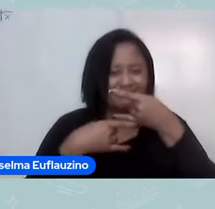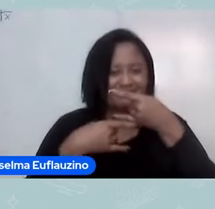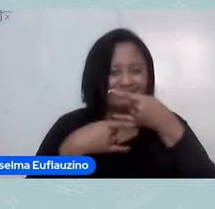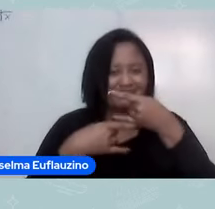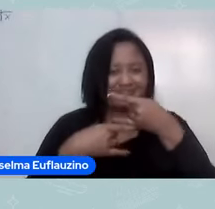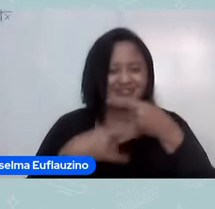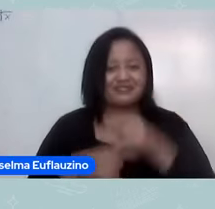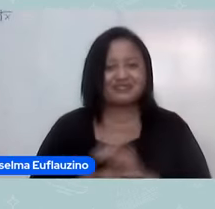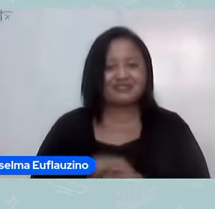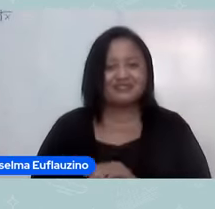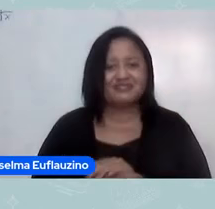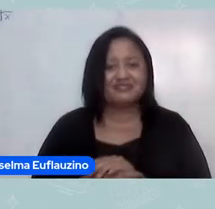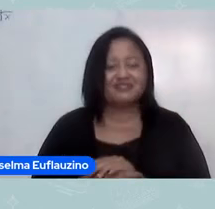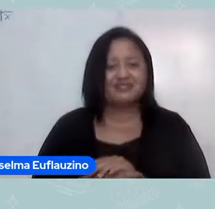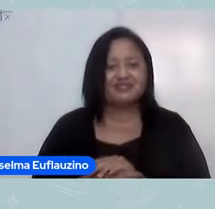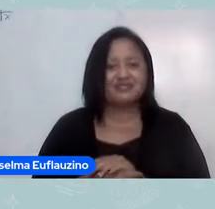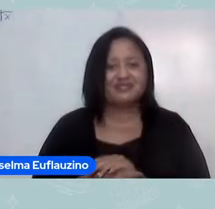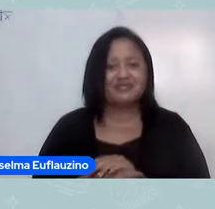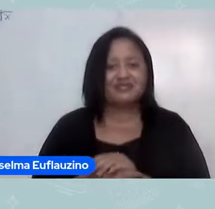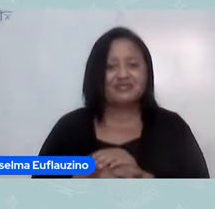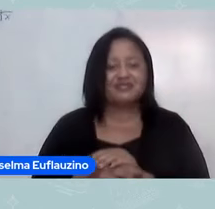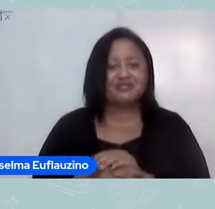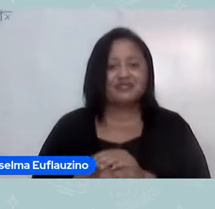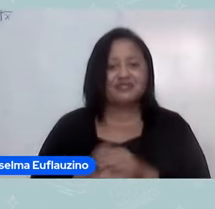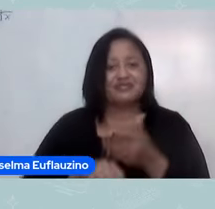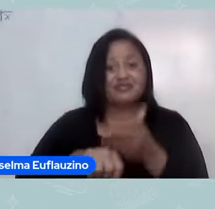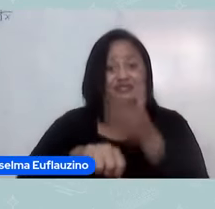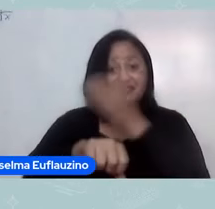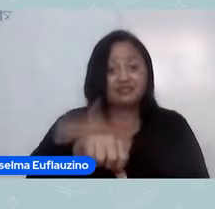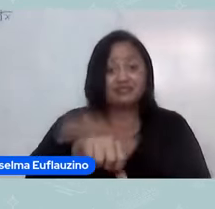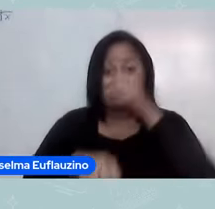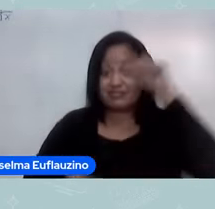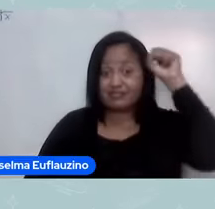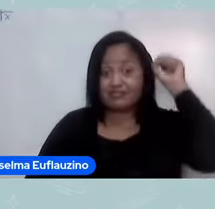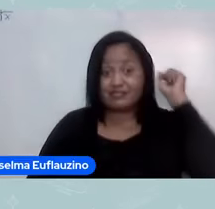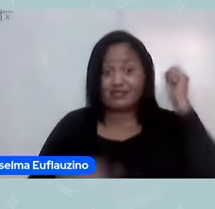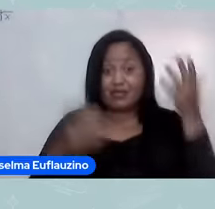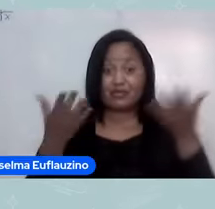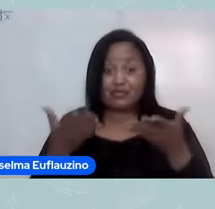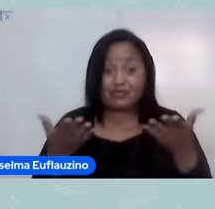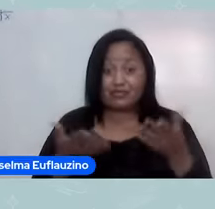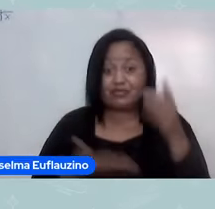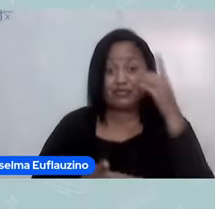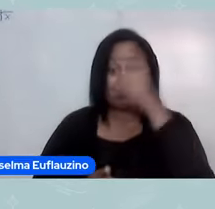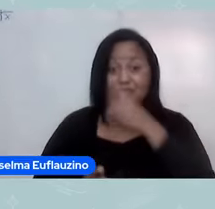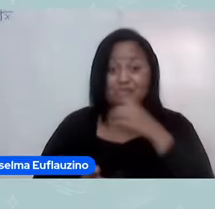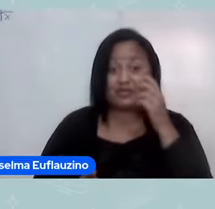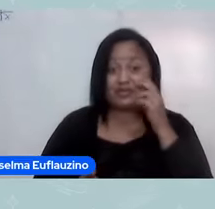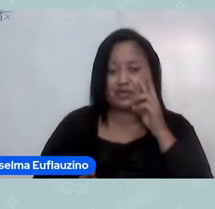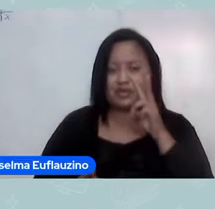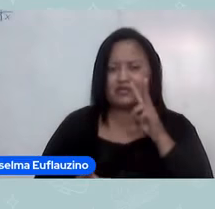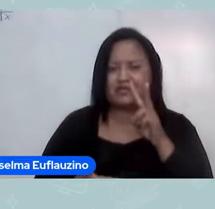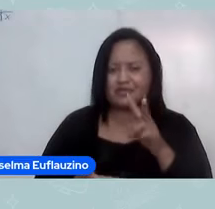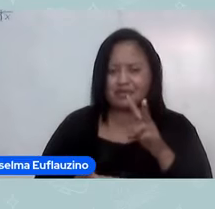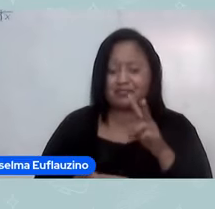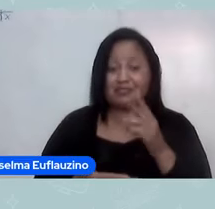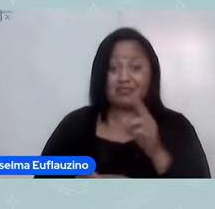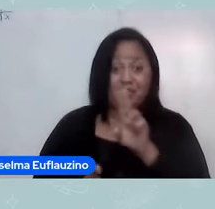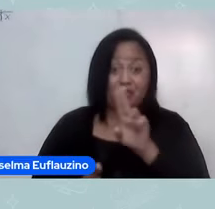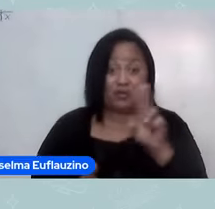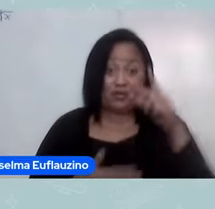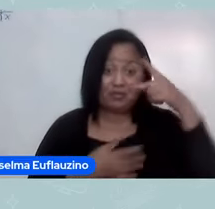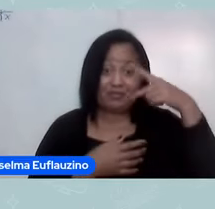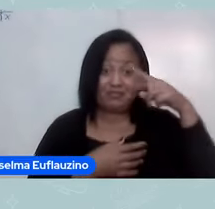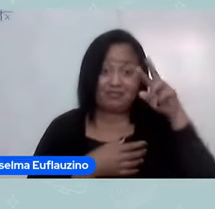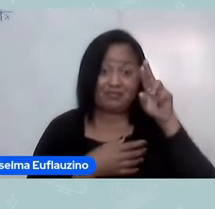Tá uma satisfação, um prazer enorme aqui estar com vocês nessa manhã de domingo, para quem está aí assistindo ao vivo. Meu nome é Priscila Moura, sou bióloga,